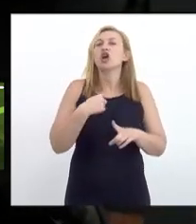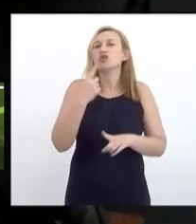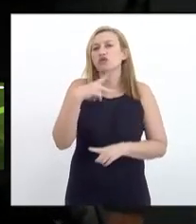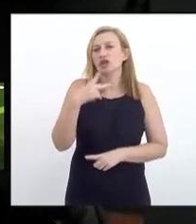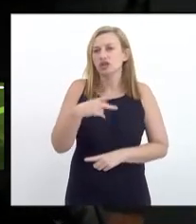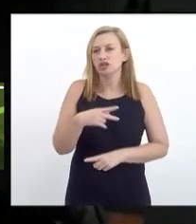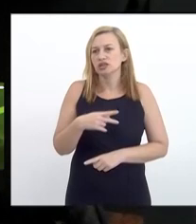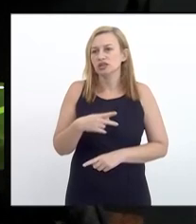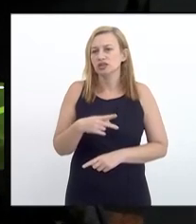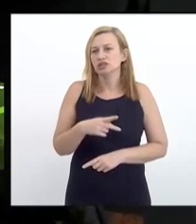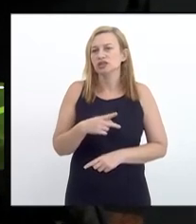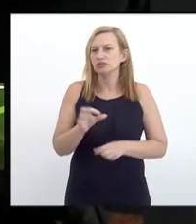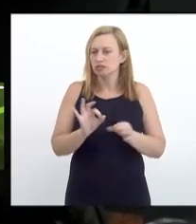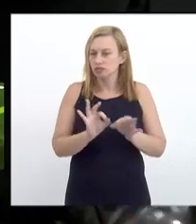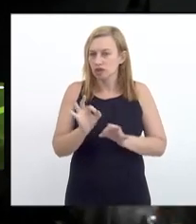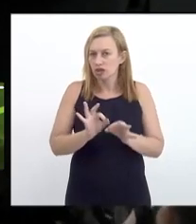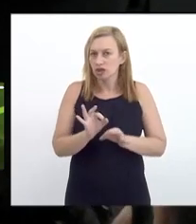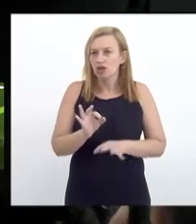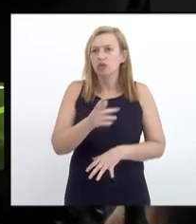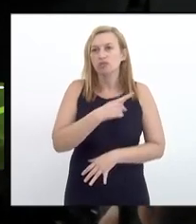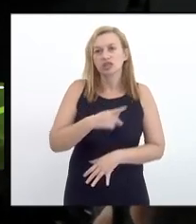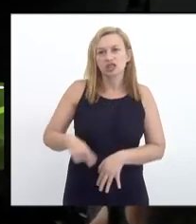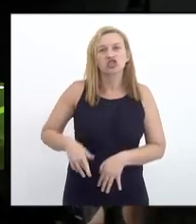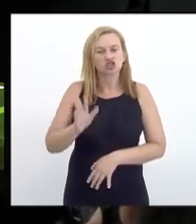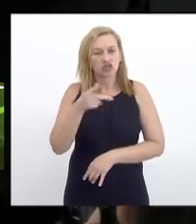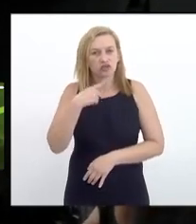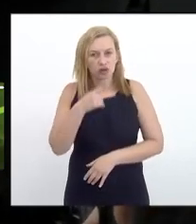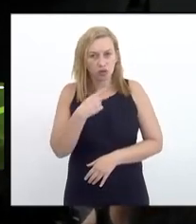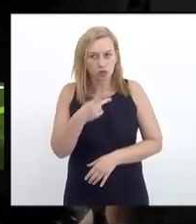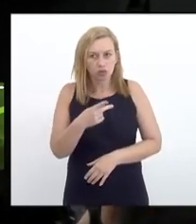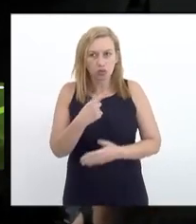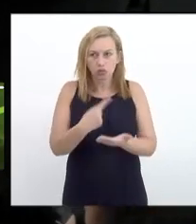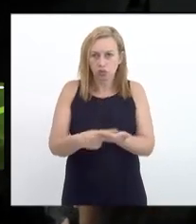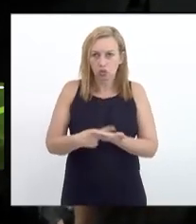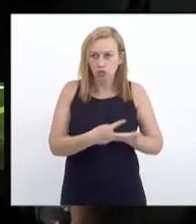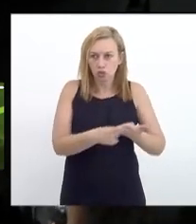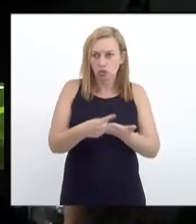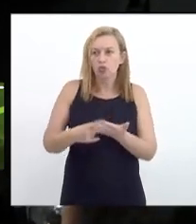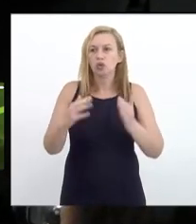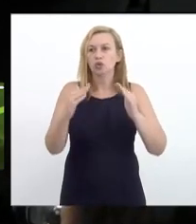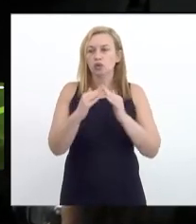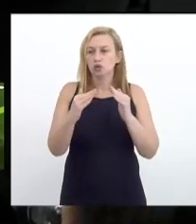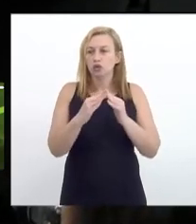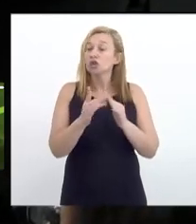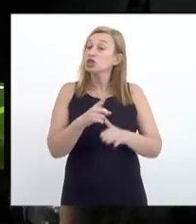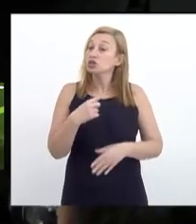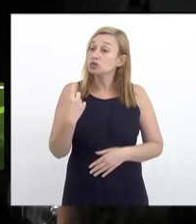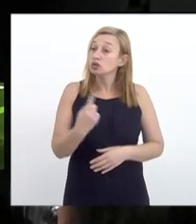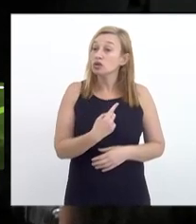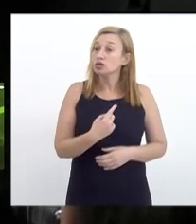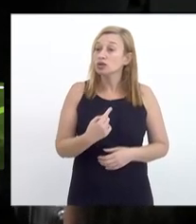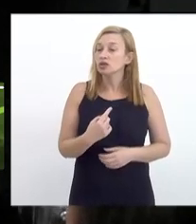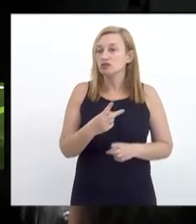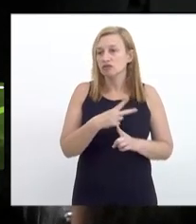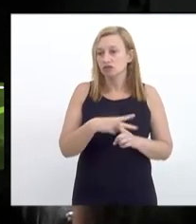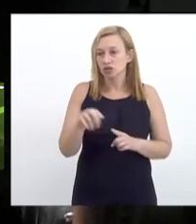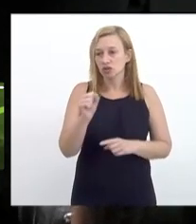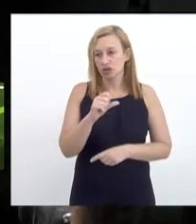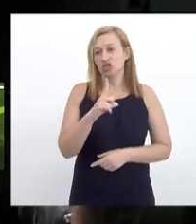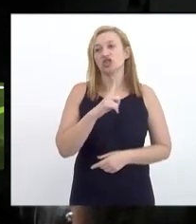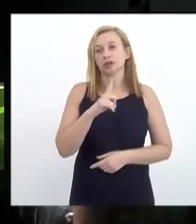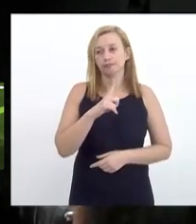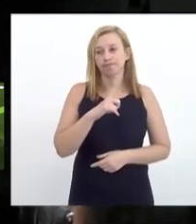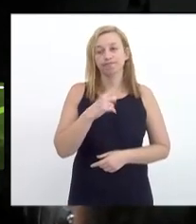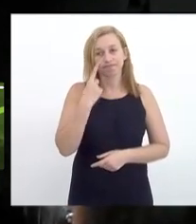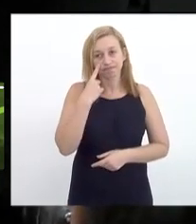isso Porque tem sido feito Como o presidente falou Os acordos aqui nessa casa E nós temos tido Muita vitória Nós